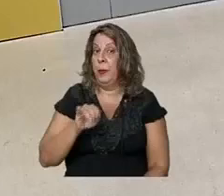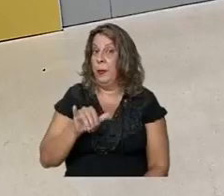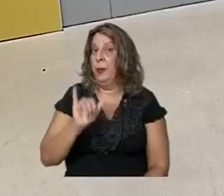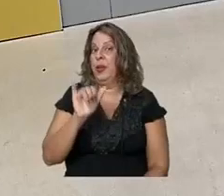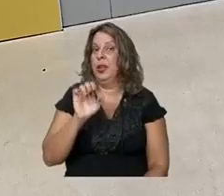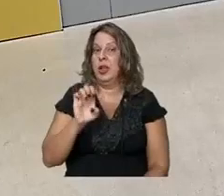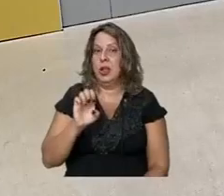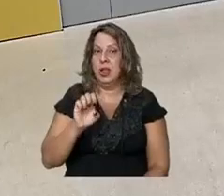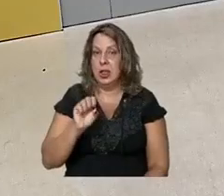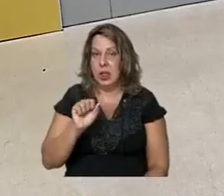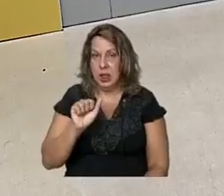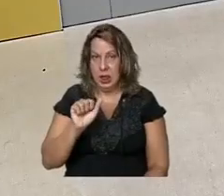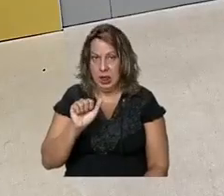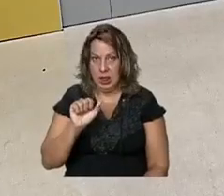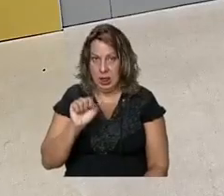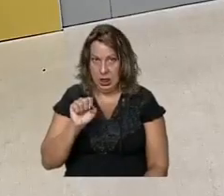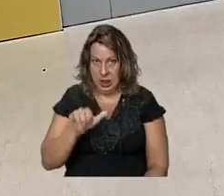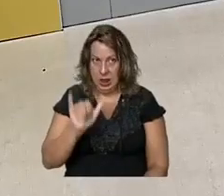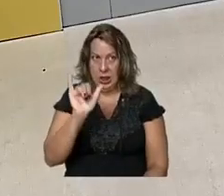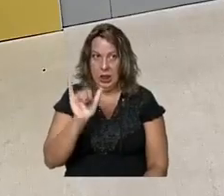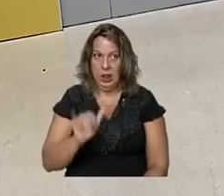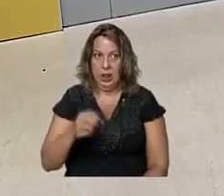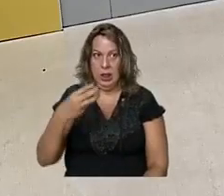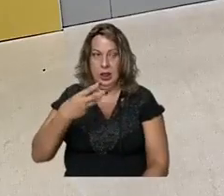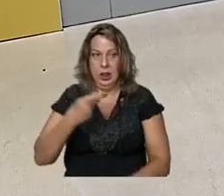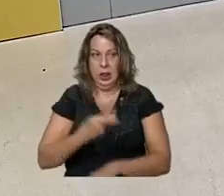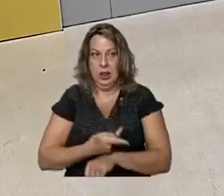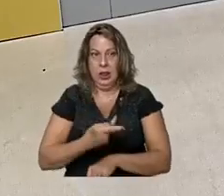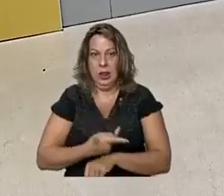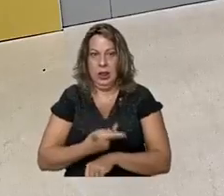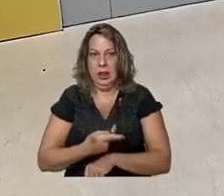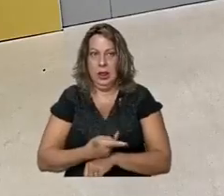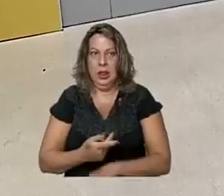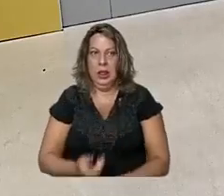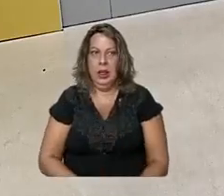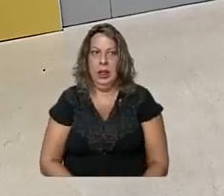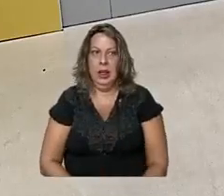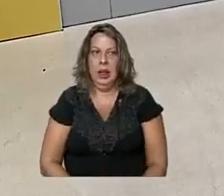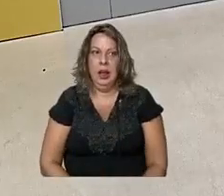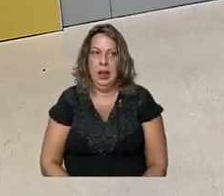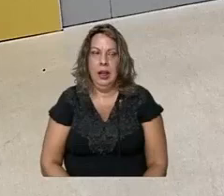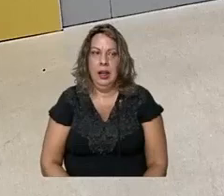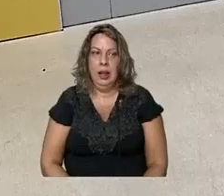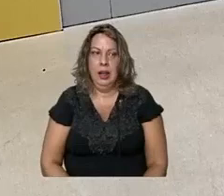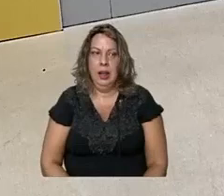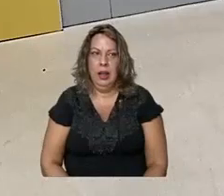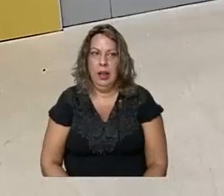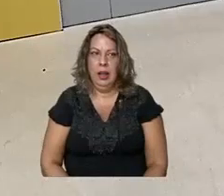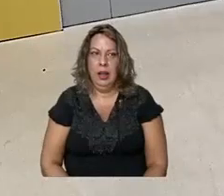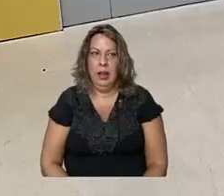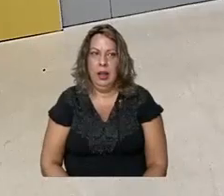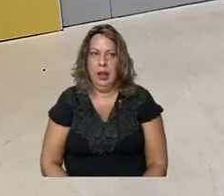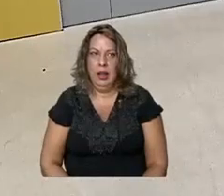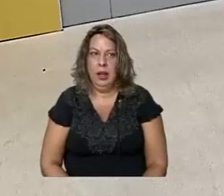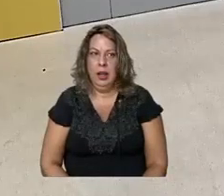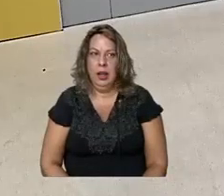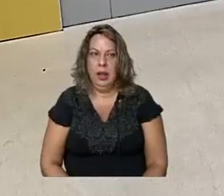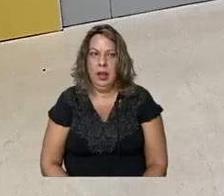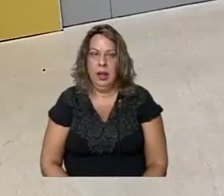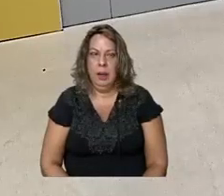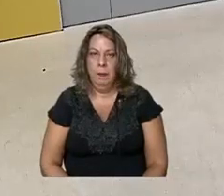terceiro prêmio. Terceiro prêmio. Olha só, gente, aumenta essa garagem,